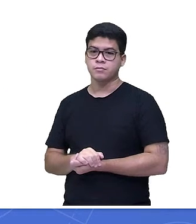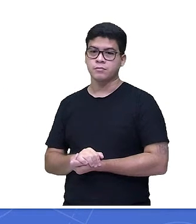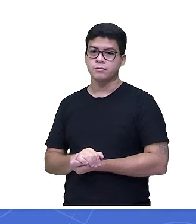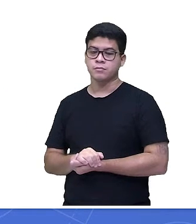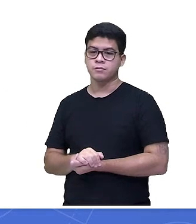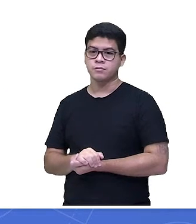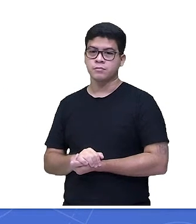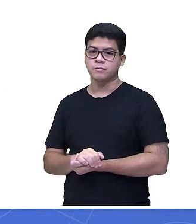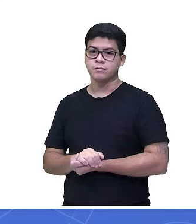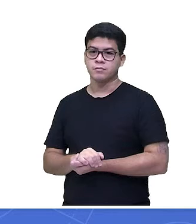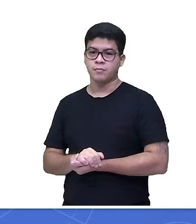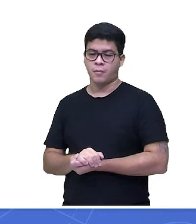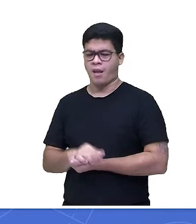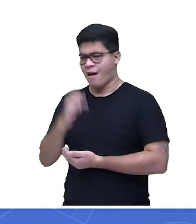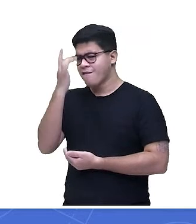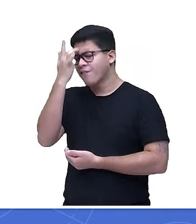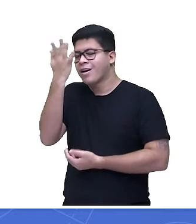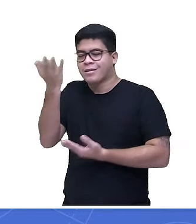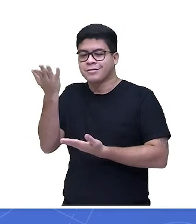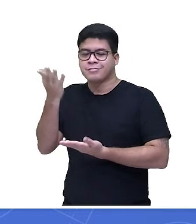heterogênea. Fácil, não é?